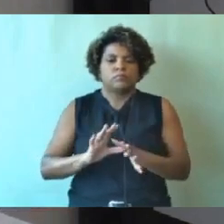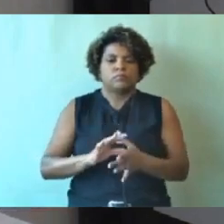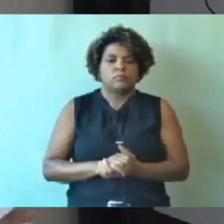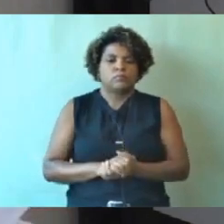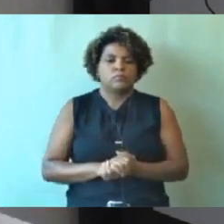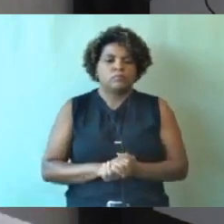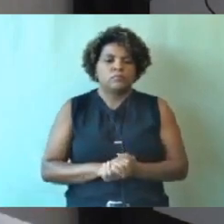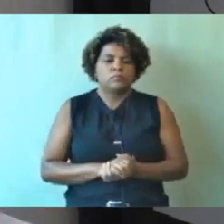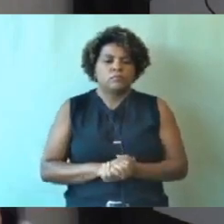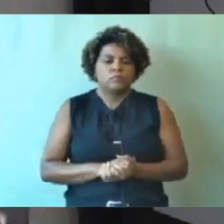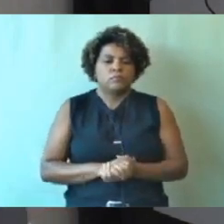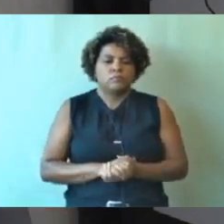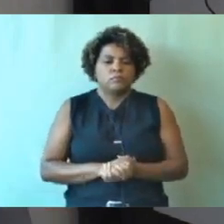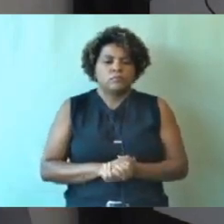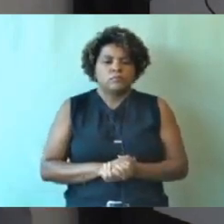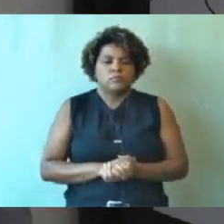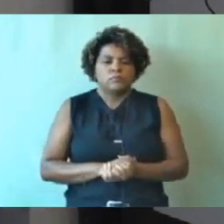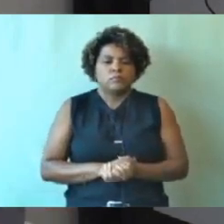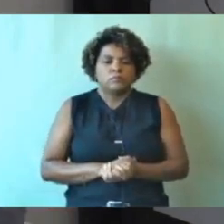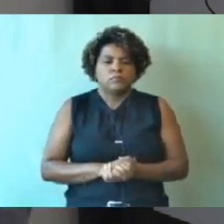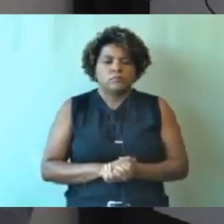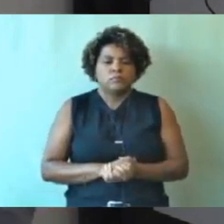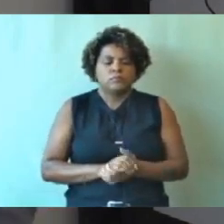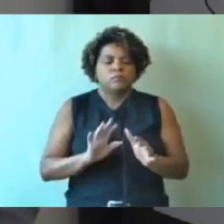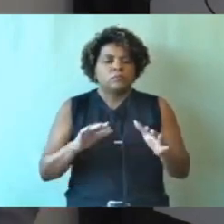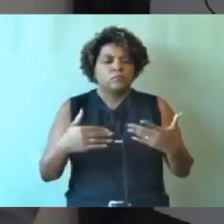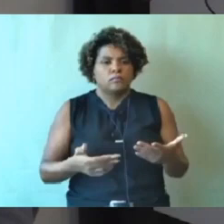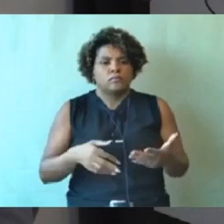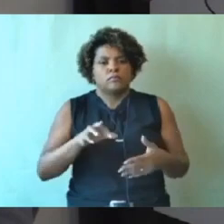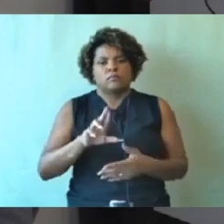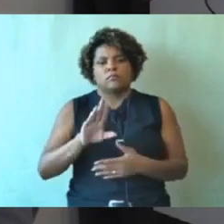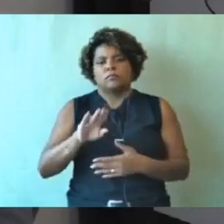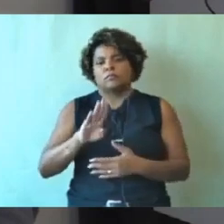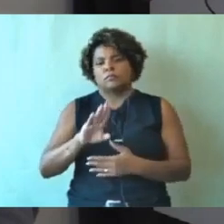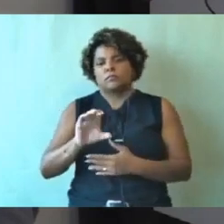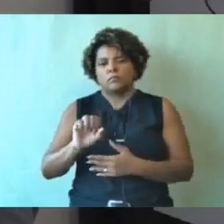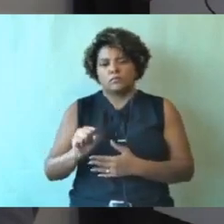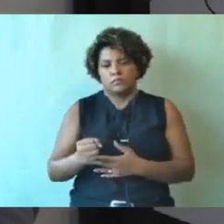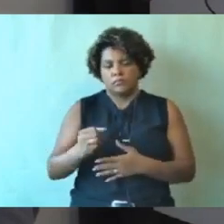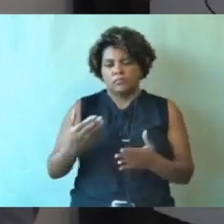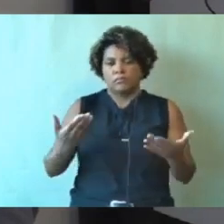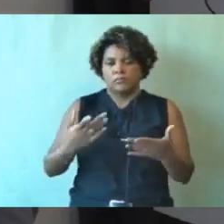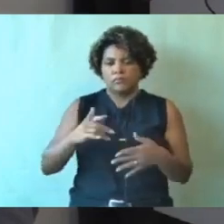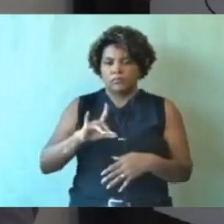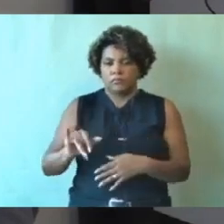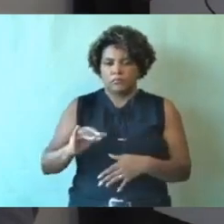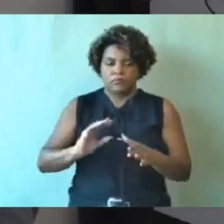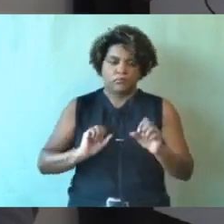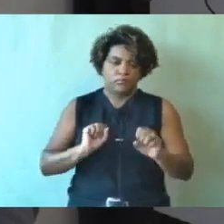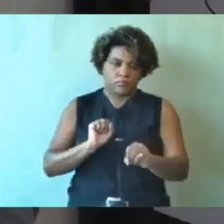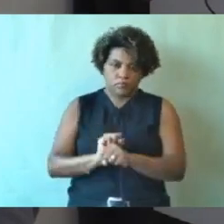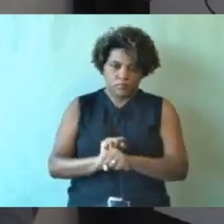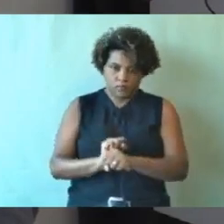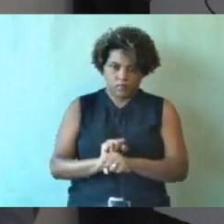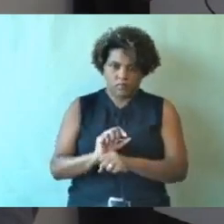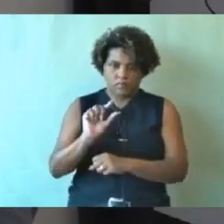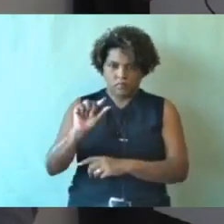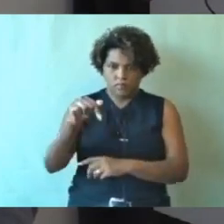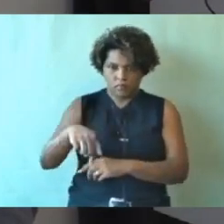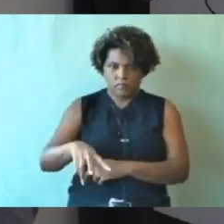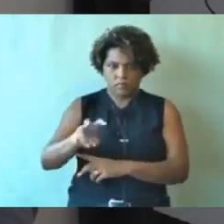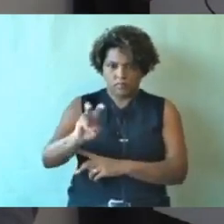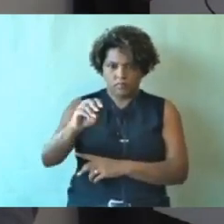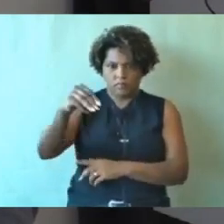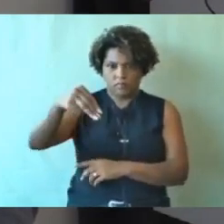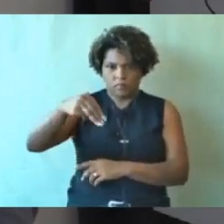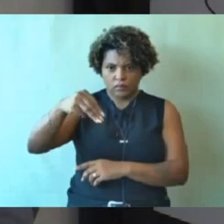Tá. Sr. Rubens, nós vamos fazer uma paradinha aqui técnica só de 5 minutos para quem